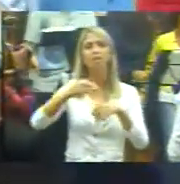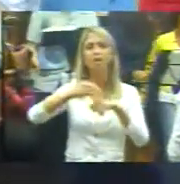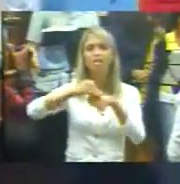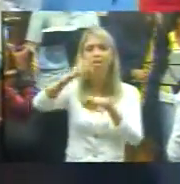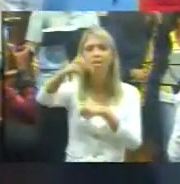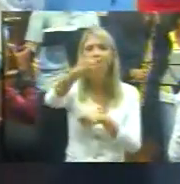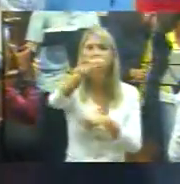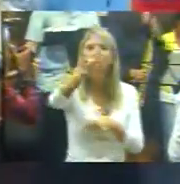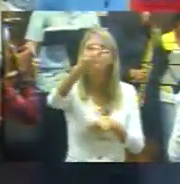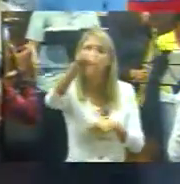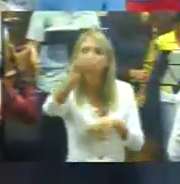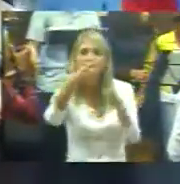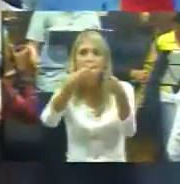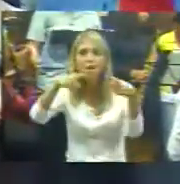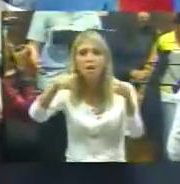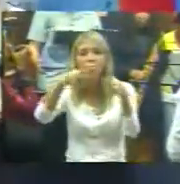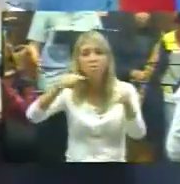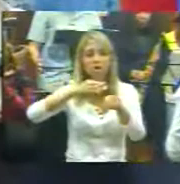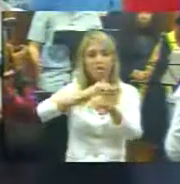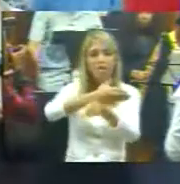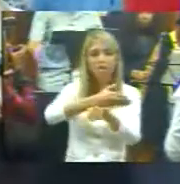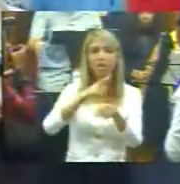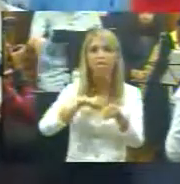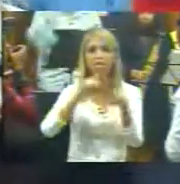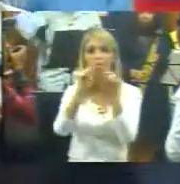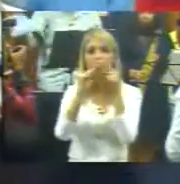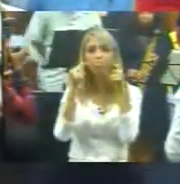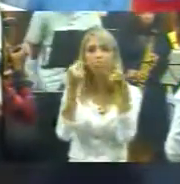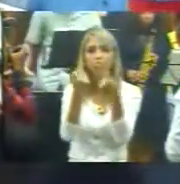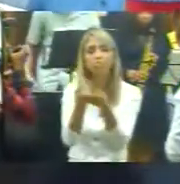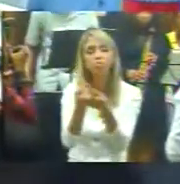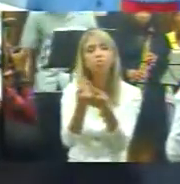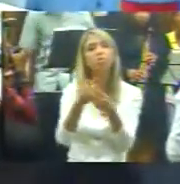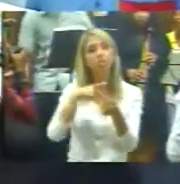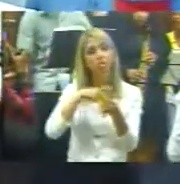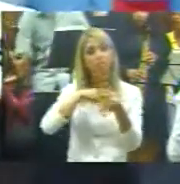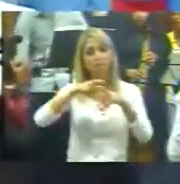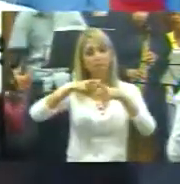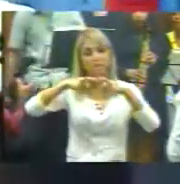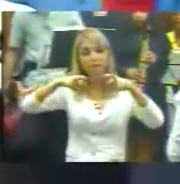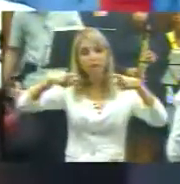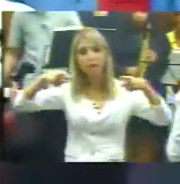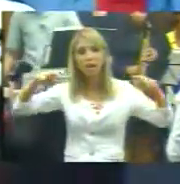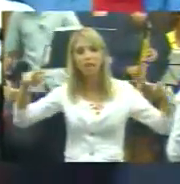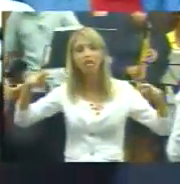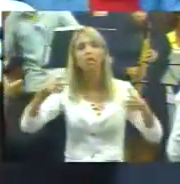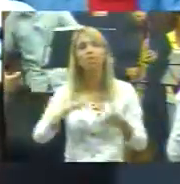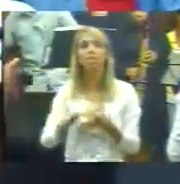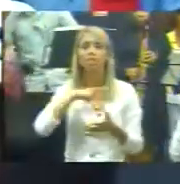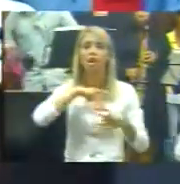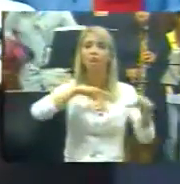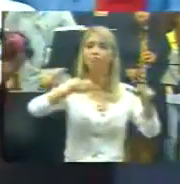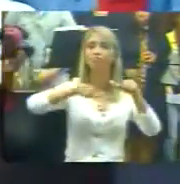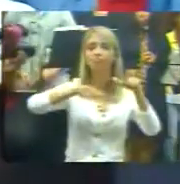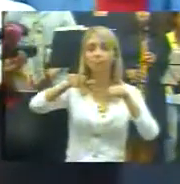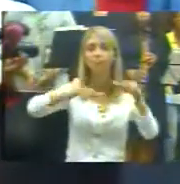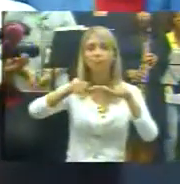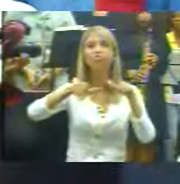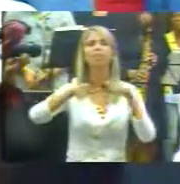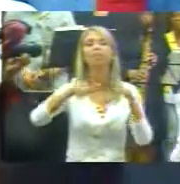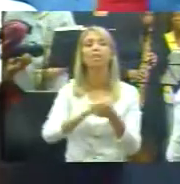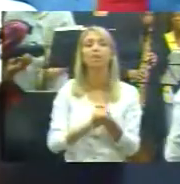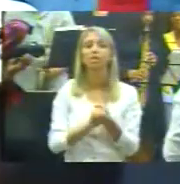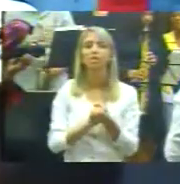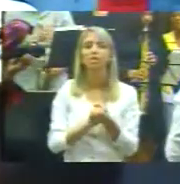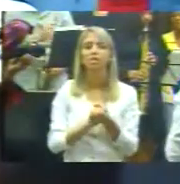jovens e adolescentes, que fazem parte, inclusive a Sara, o seu irmão Isaac. E nós temos um trabalho, uma